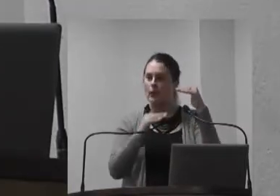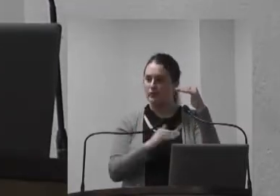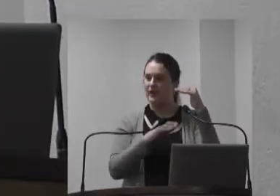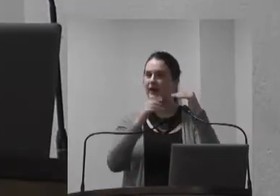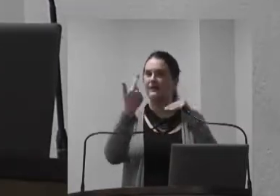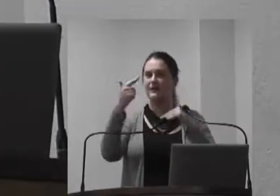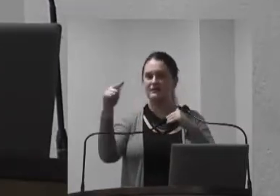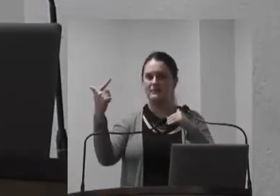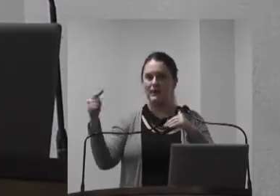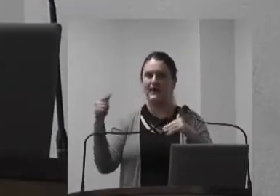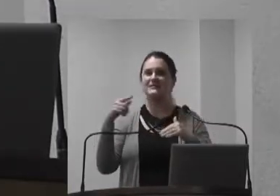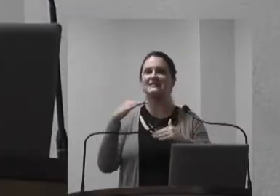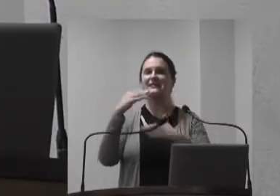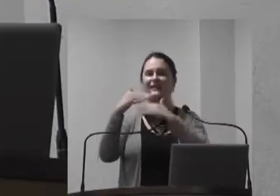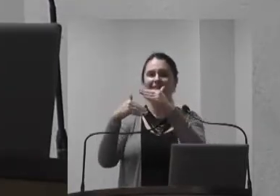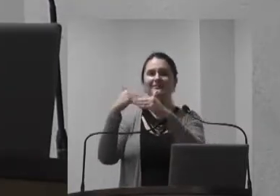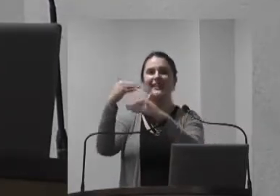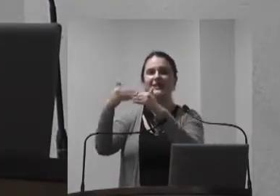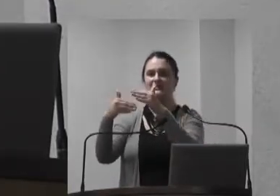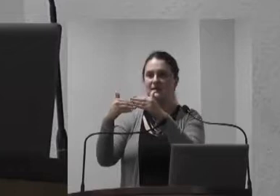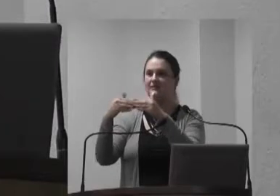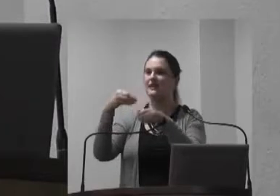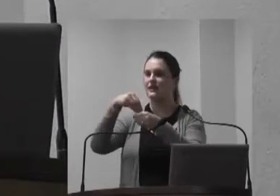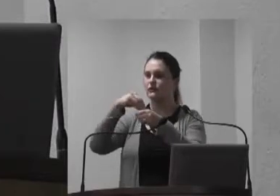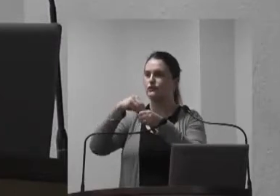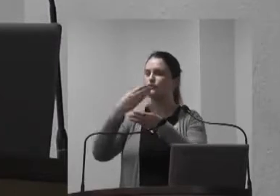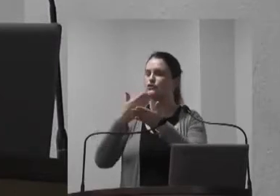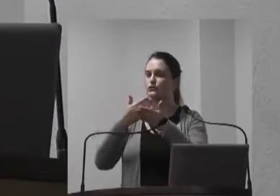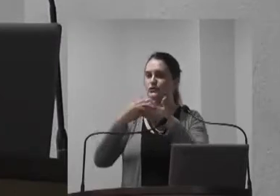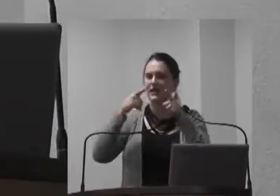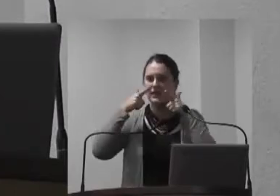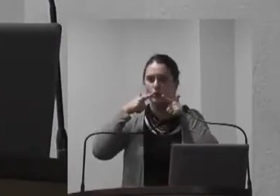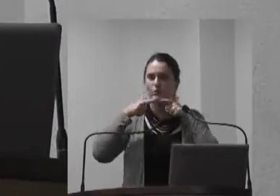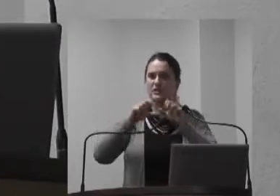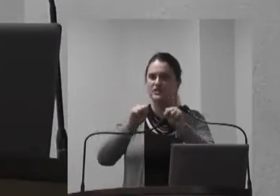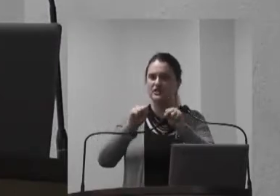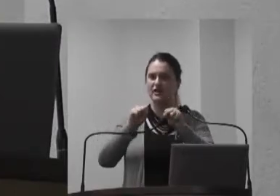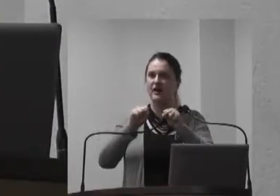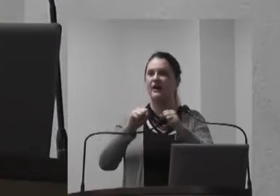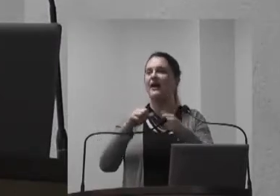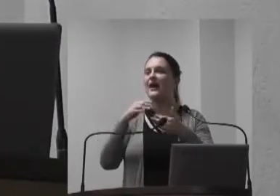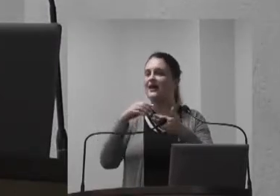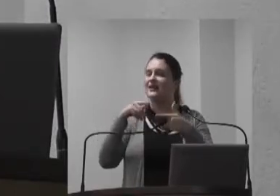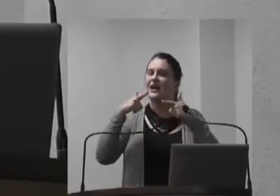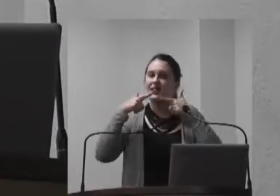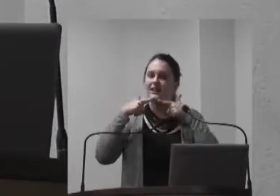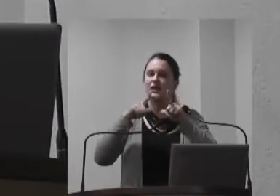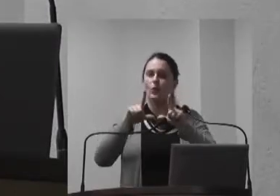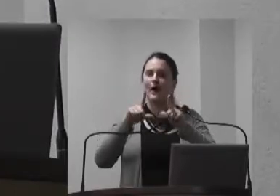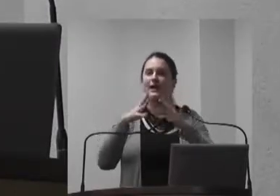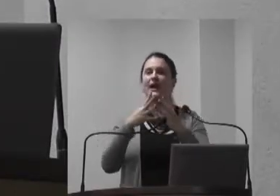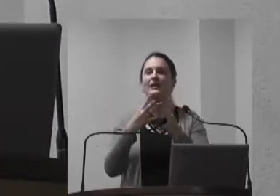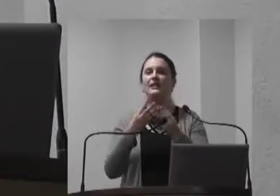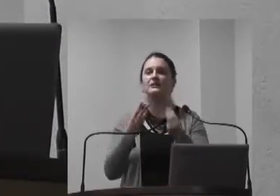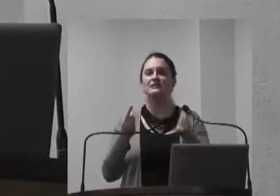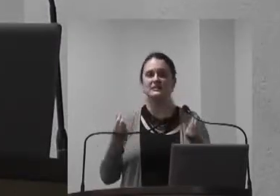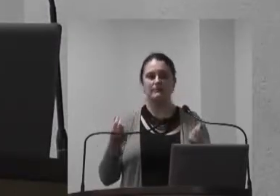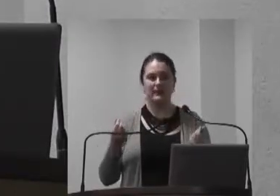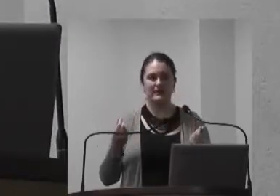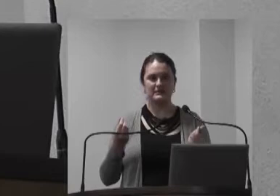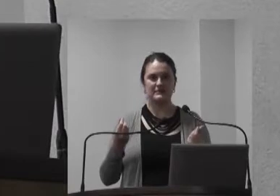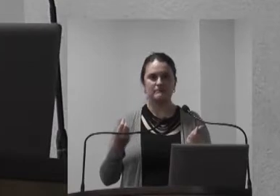fica subalterna às demais, e a tendência dentro do estudo da linguística é que a língua